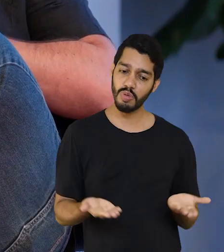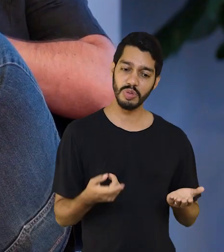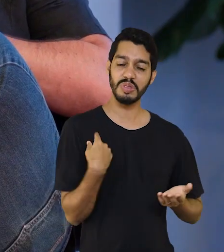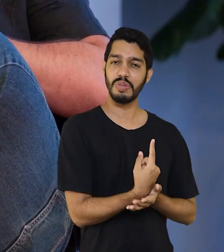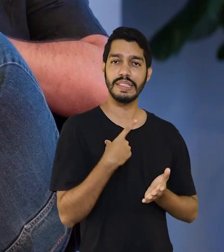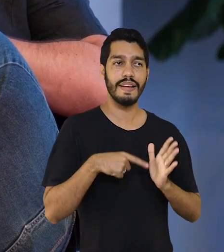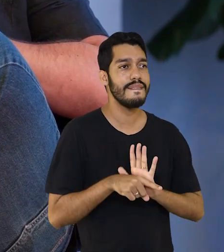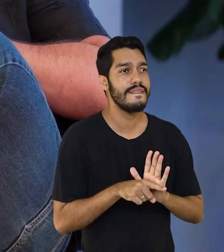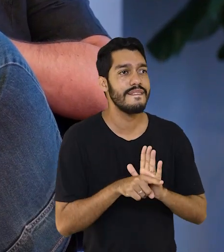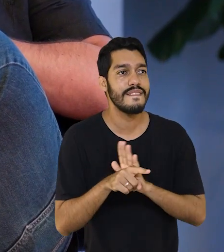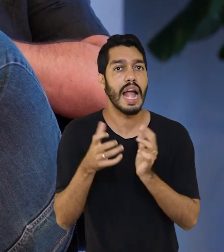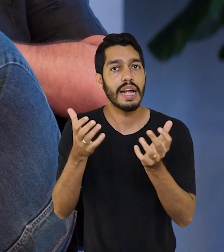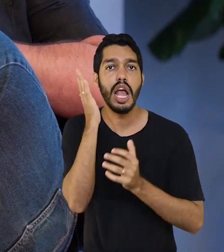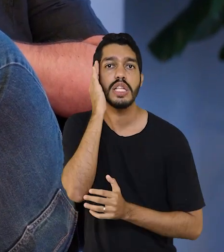está